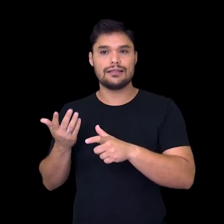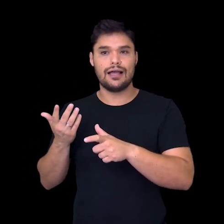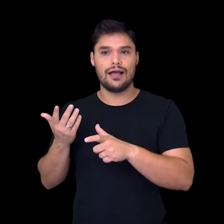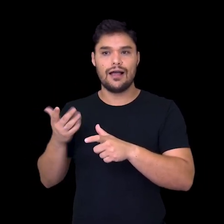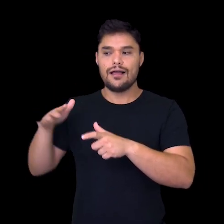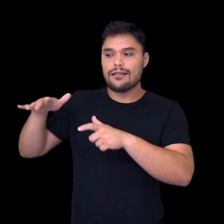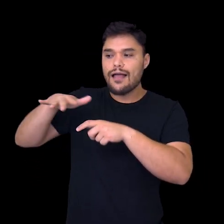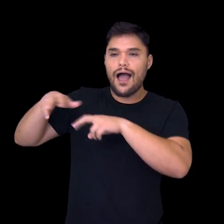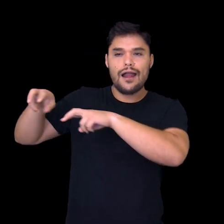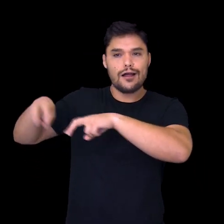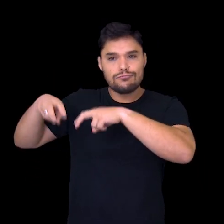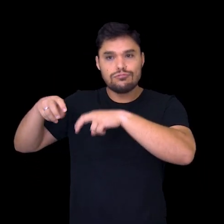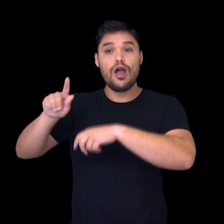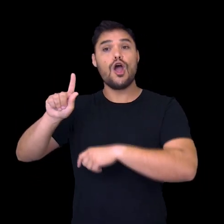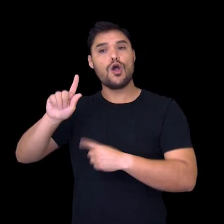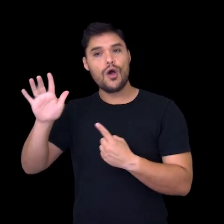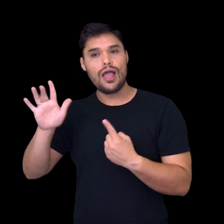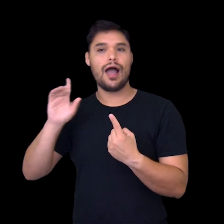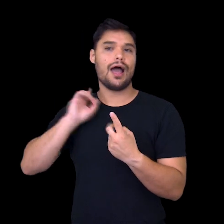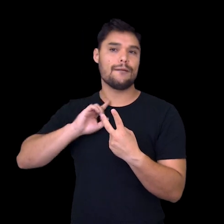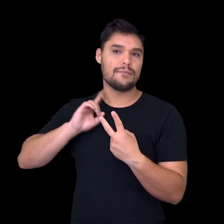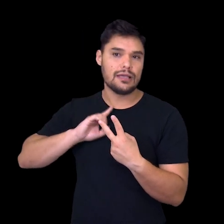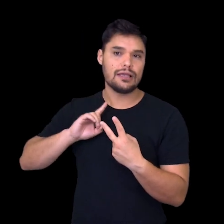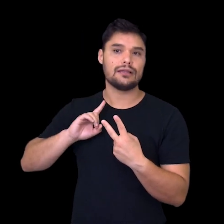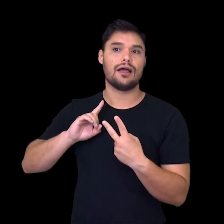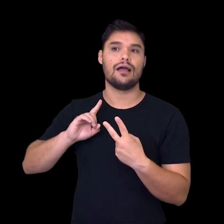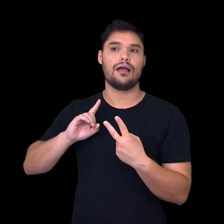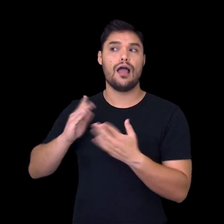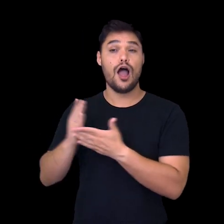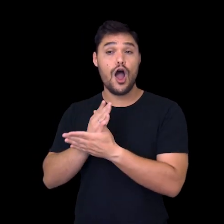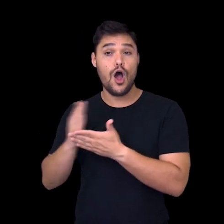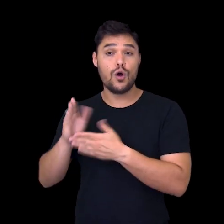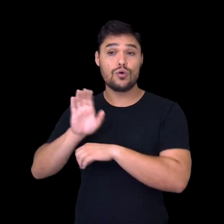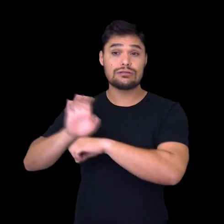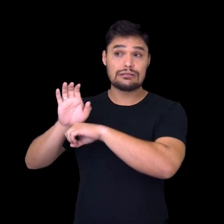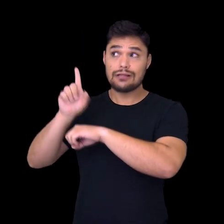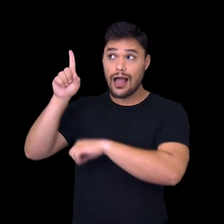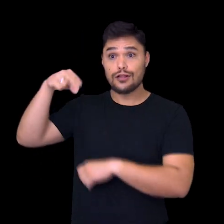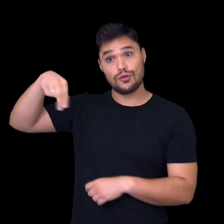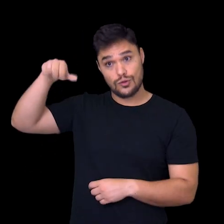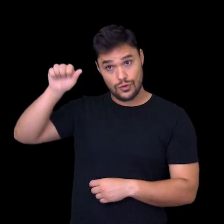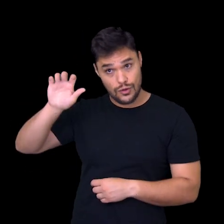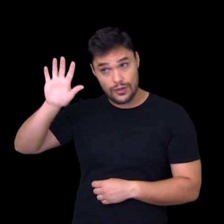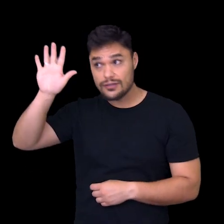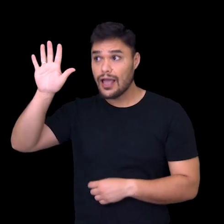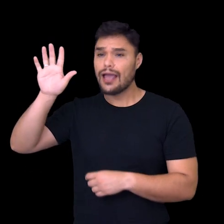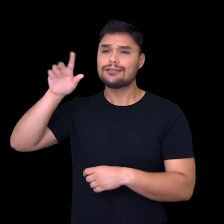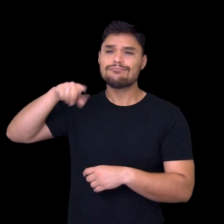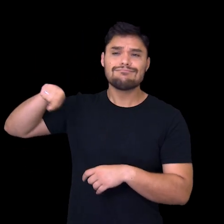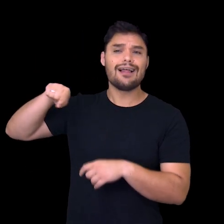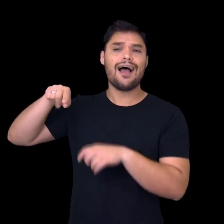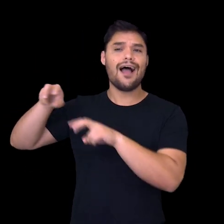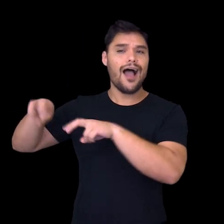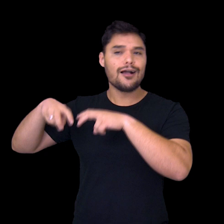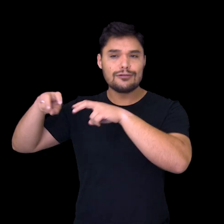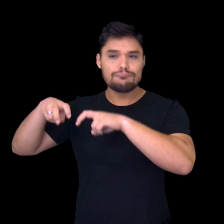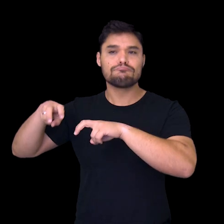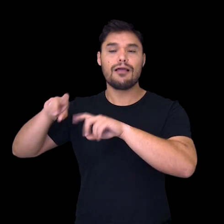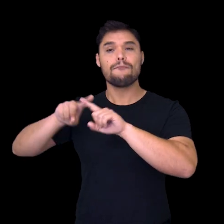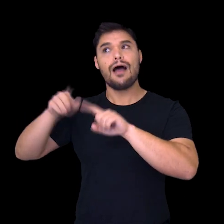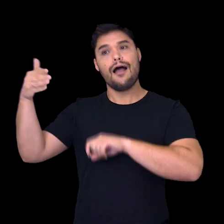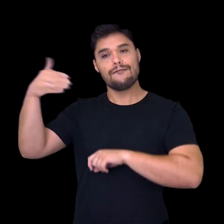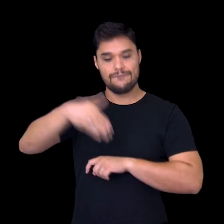envolvidas com o mundo agrário, Goiás, Minas e alguns lugares do Nordeste, mas elas